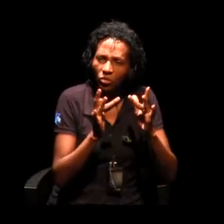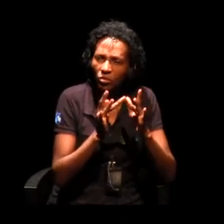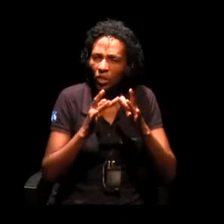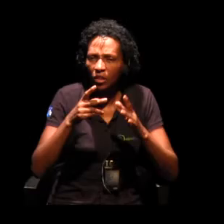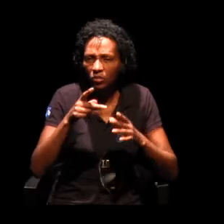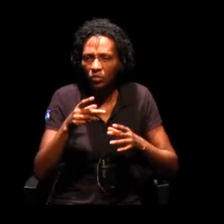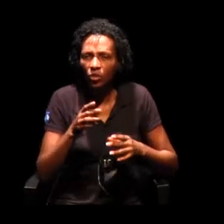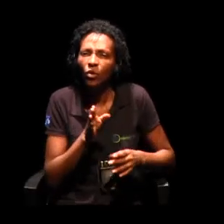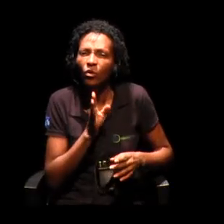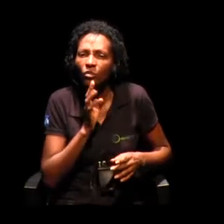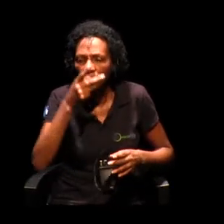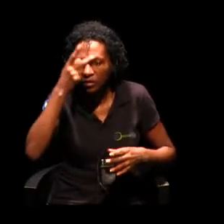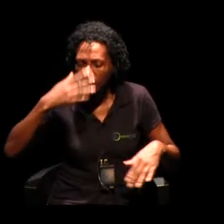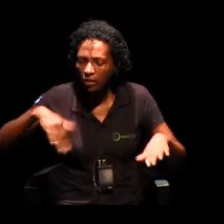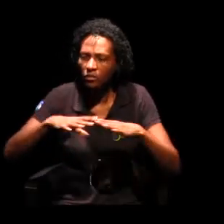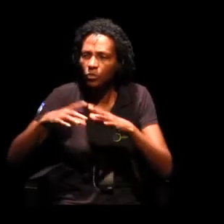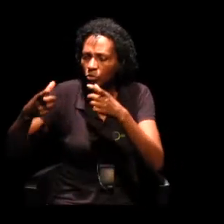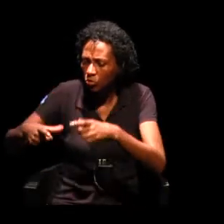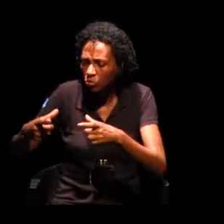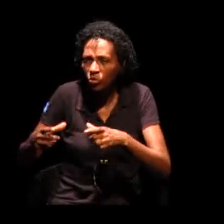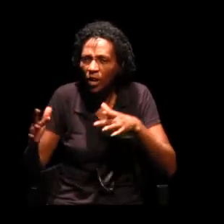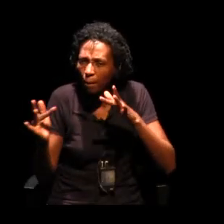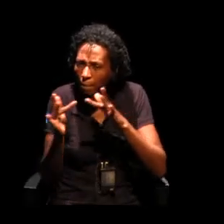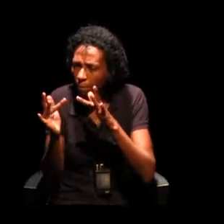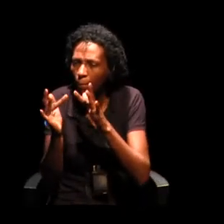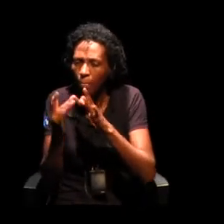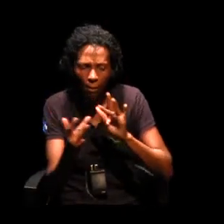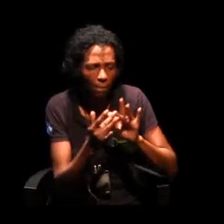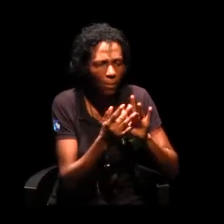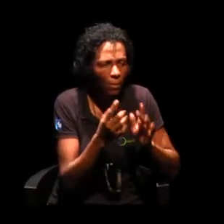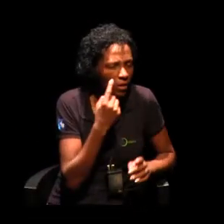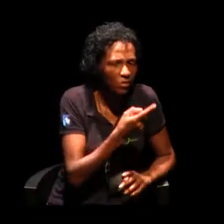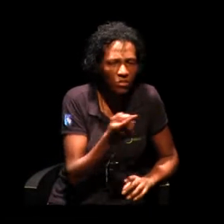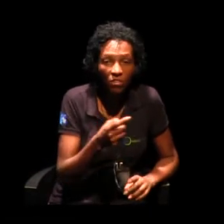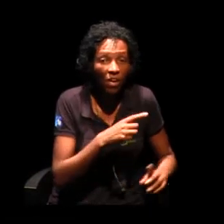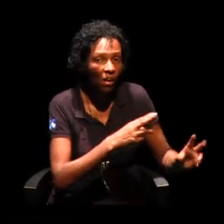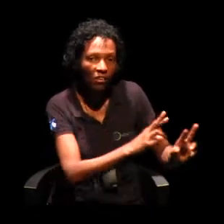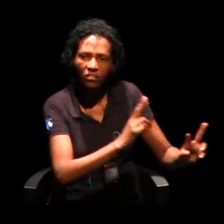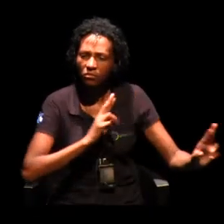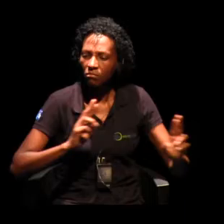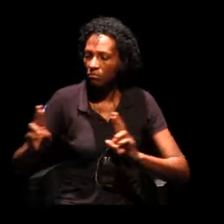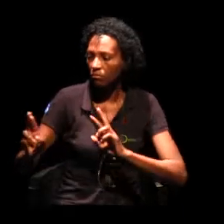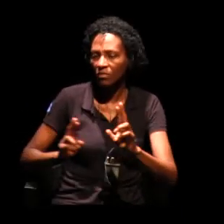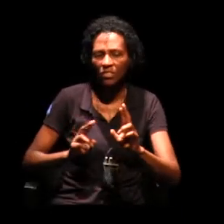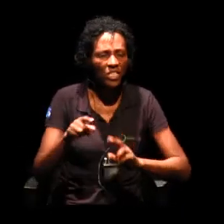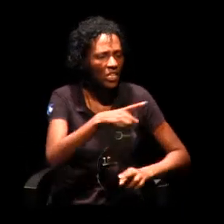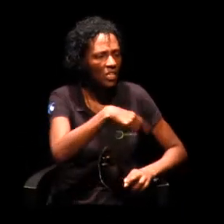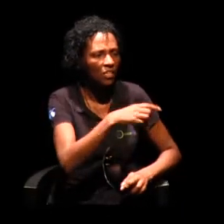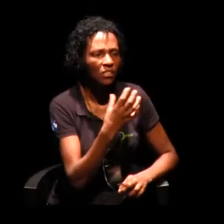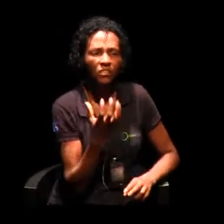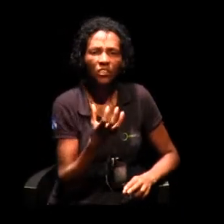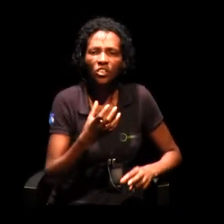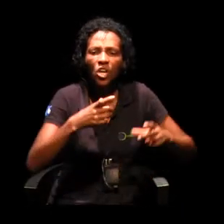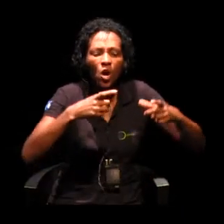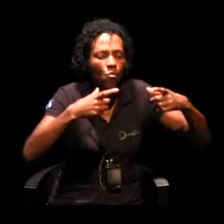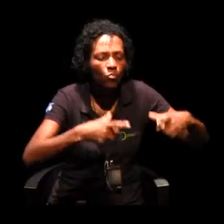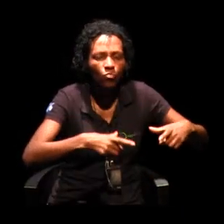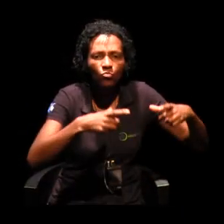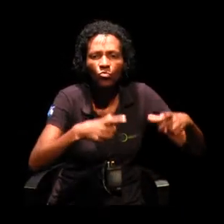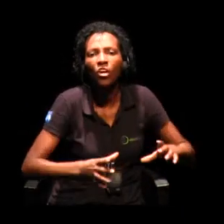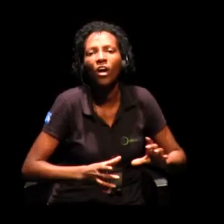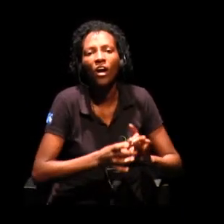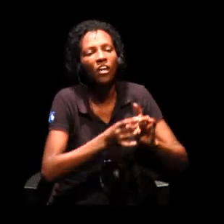de entrar em contato com a comunidade, conhecê-los mais profundamente. E o que a comunidade nos disse foi que